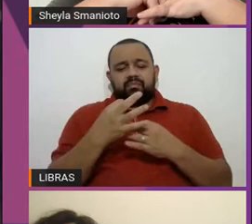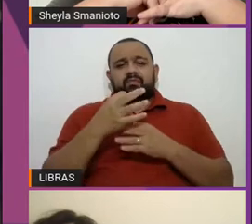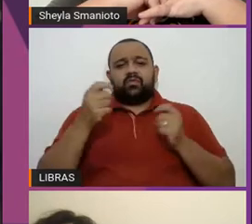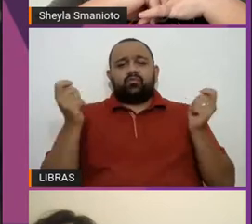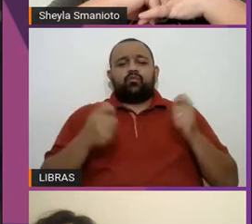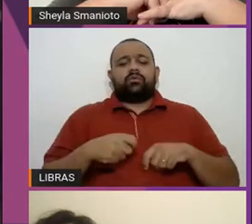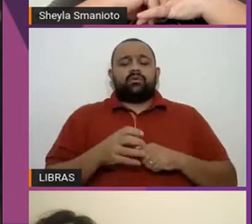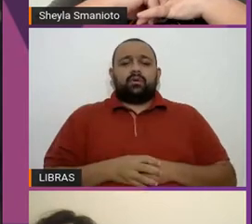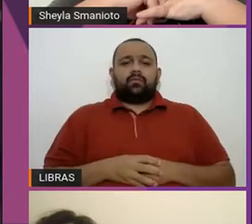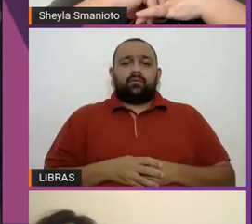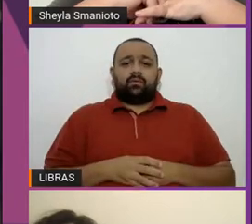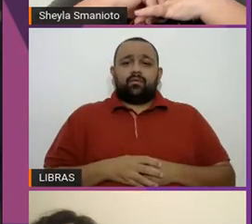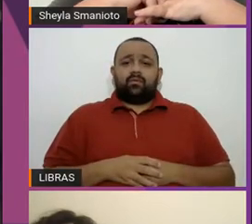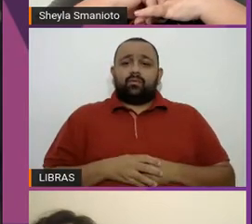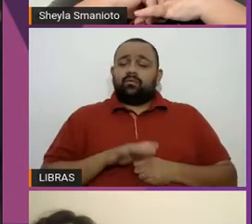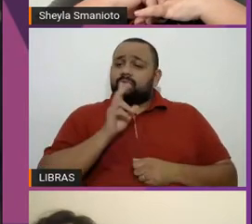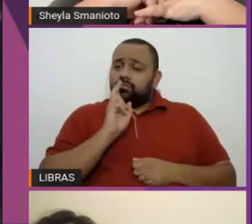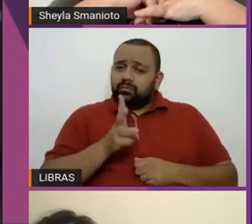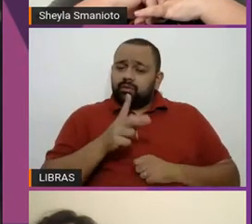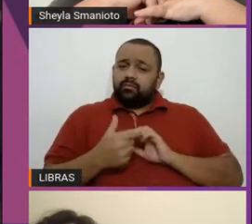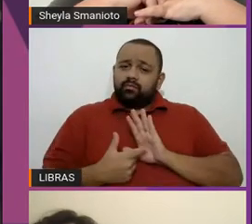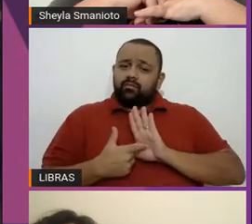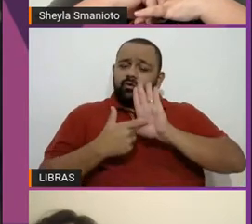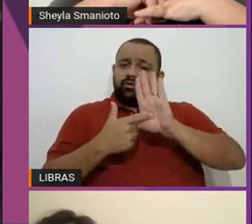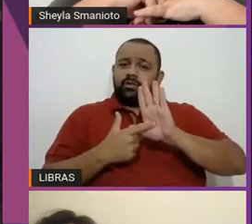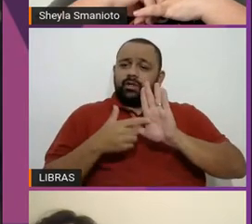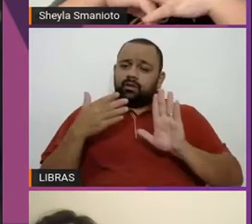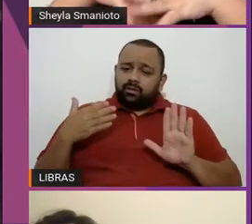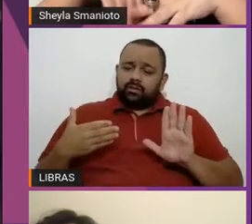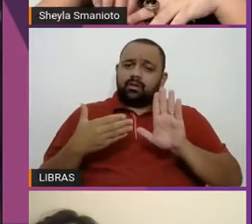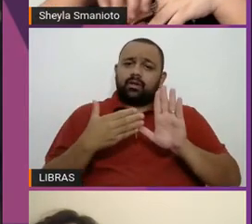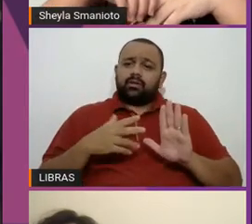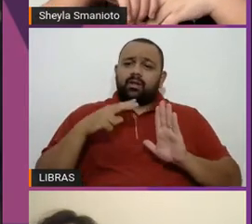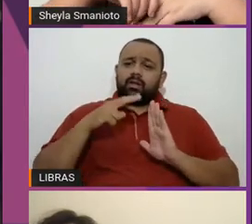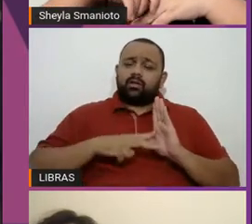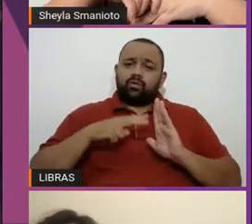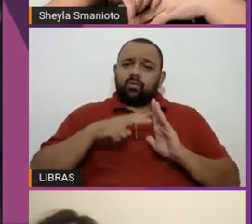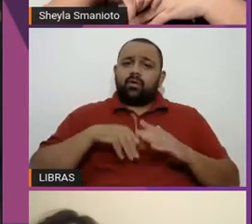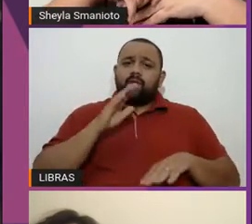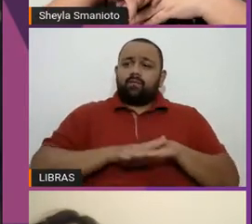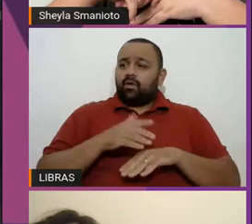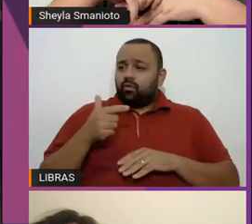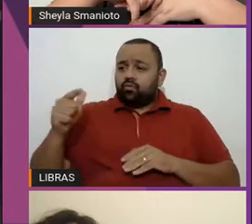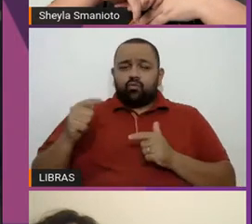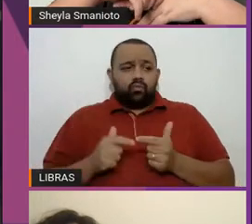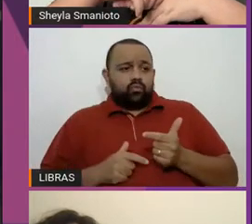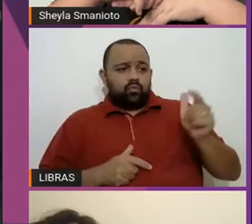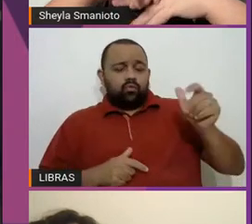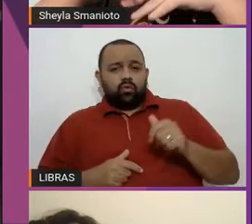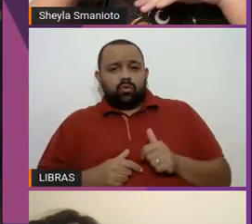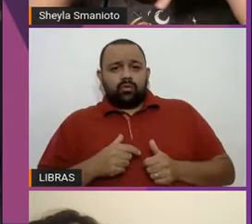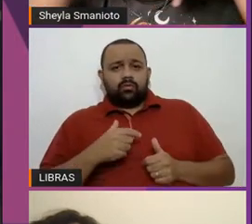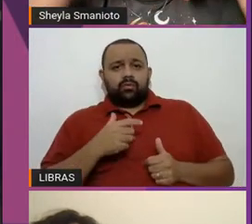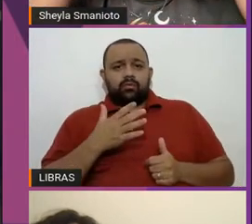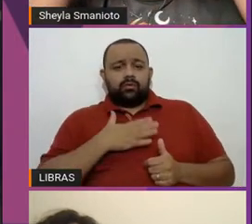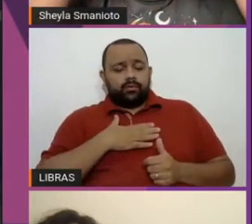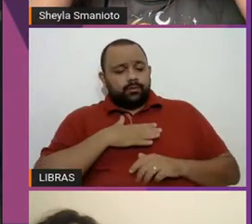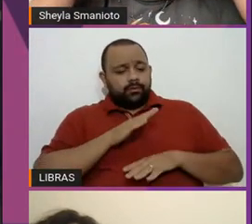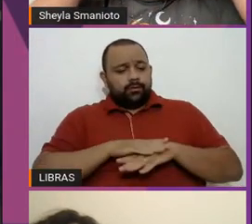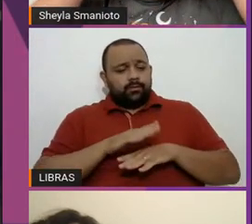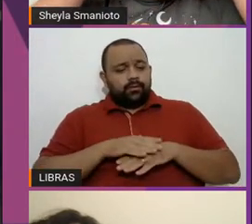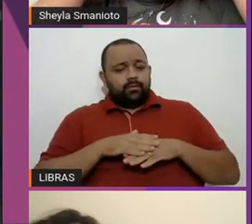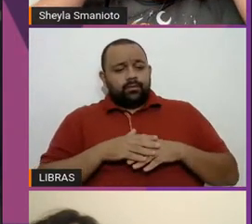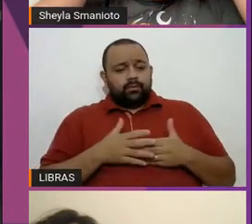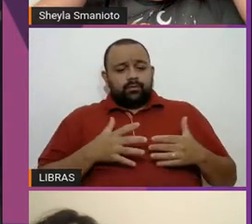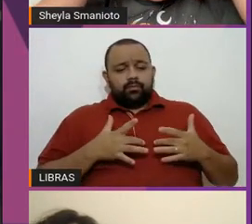e cada manifestação dessa dessa leitura feita pelo outro ela me engrandece